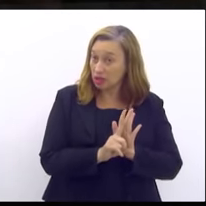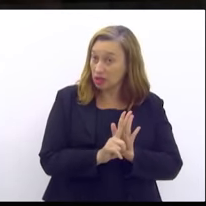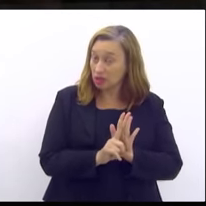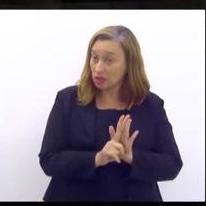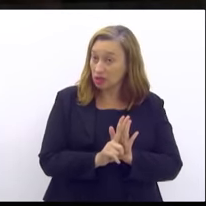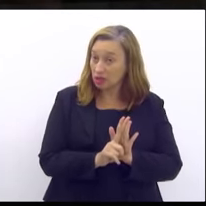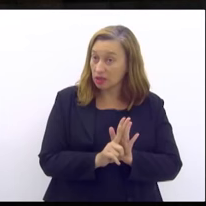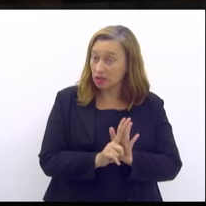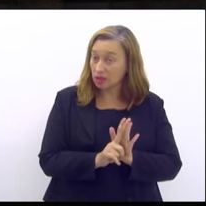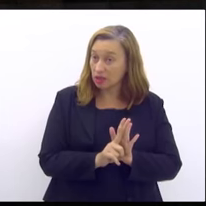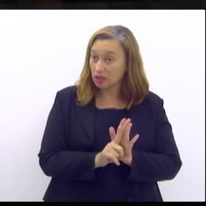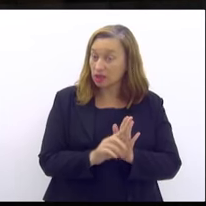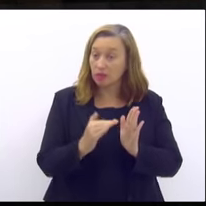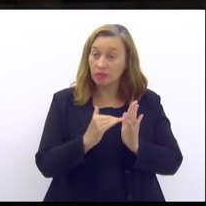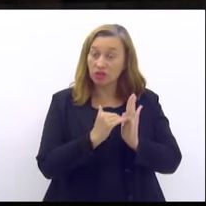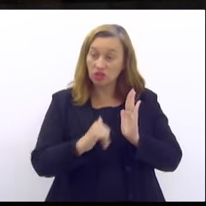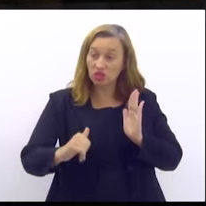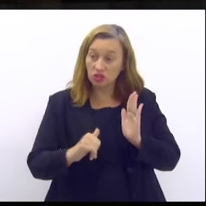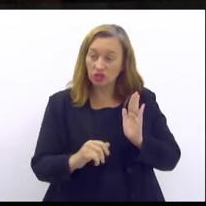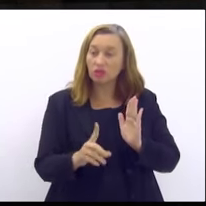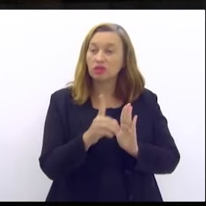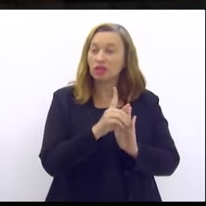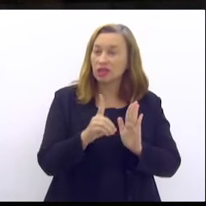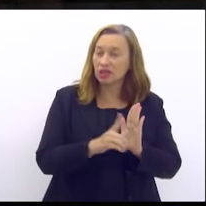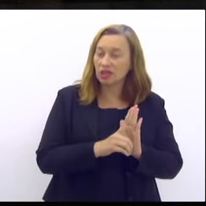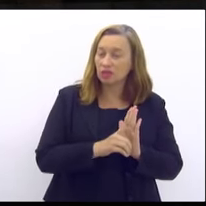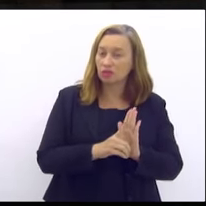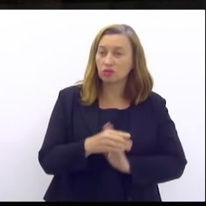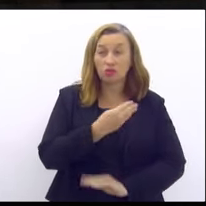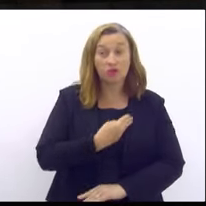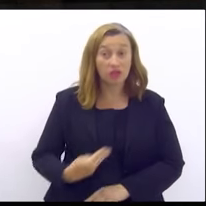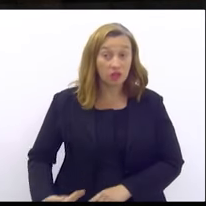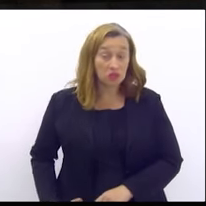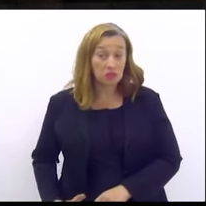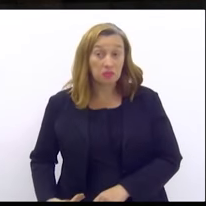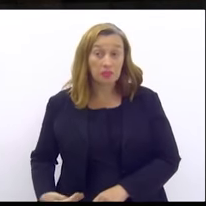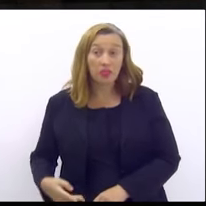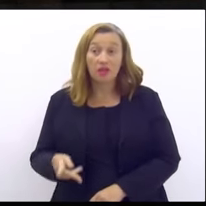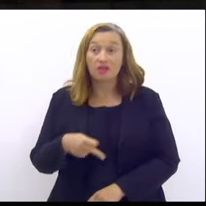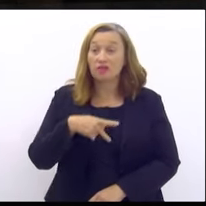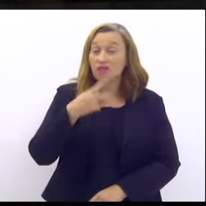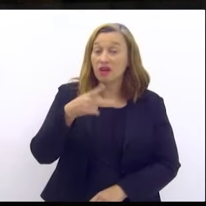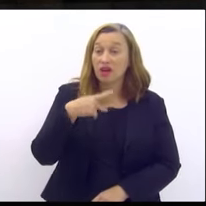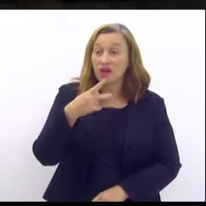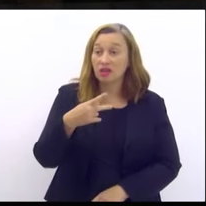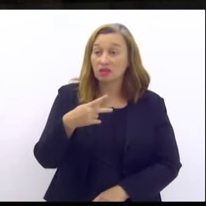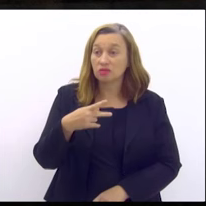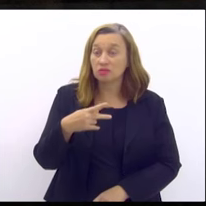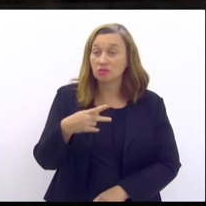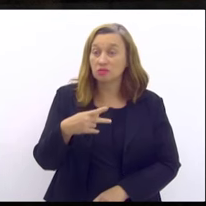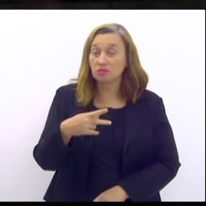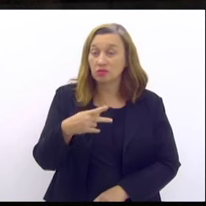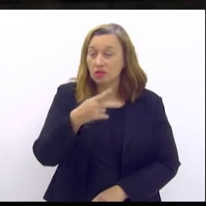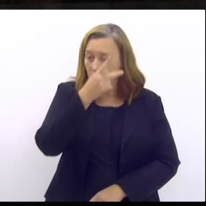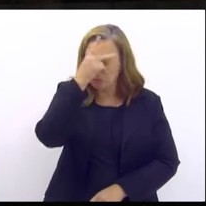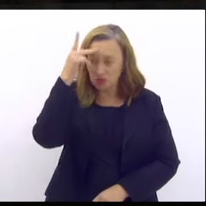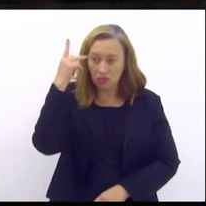cassar o decreto do governador falando para surdos